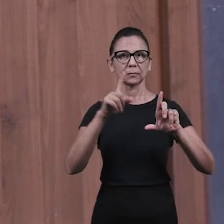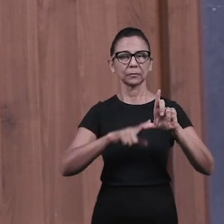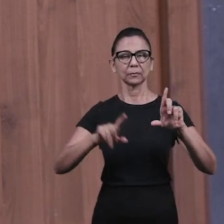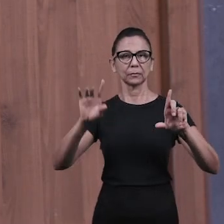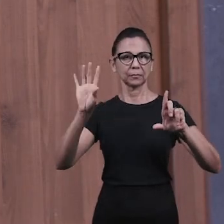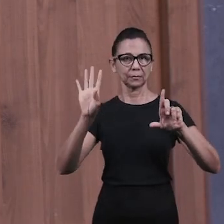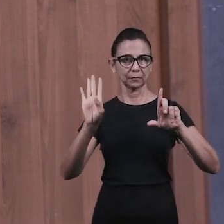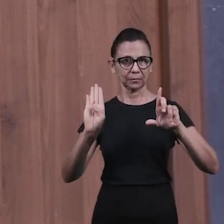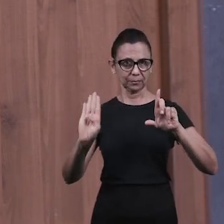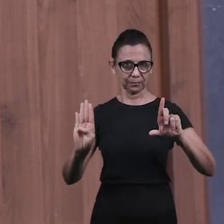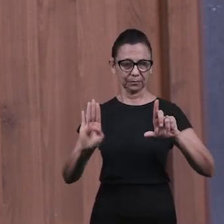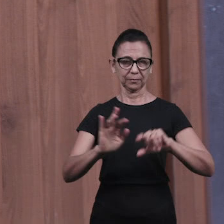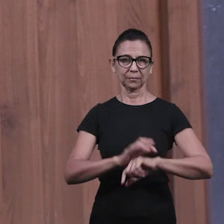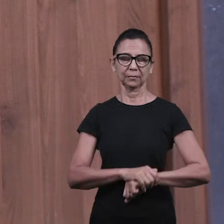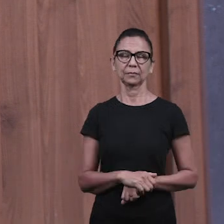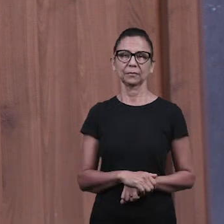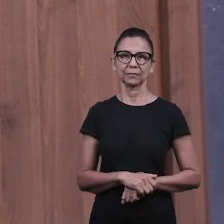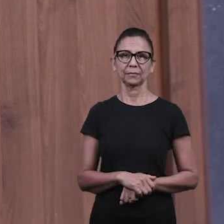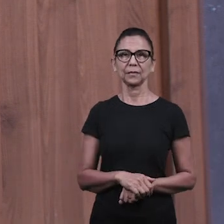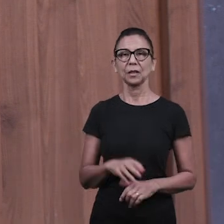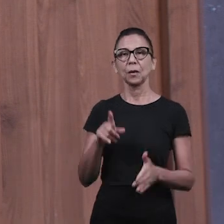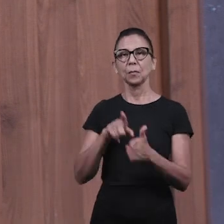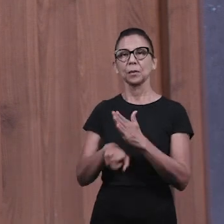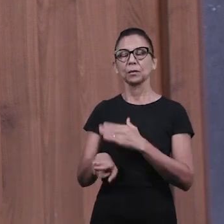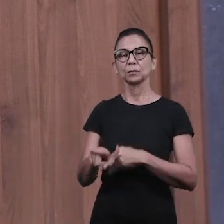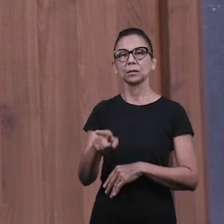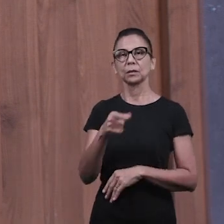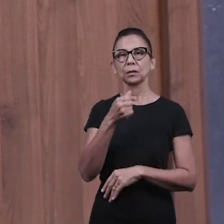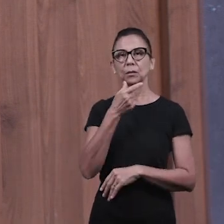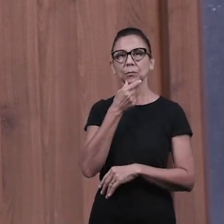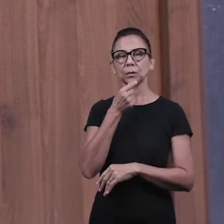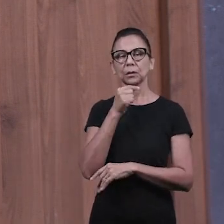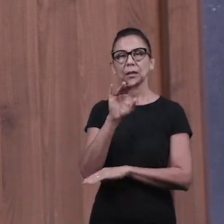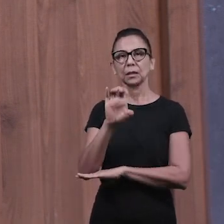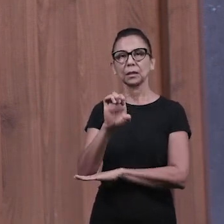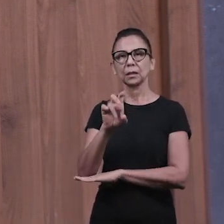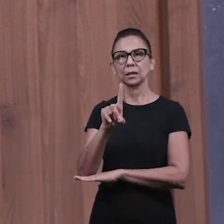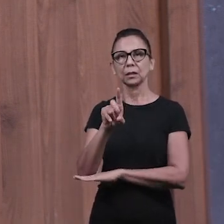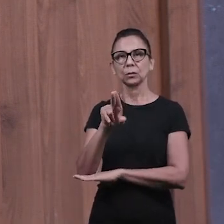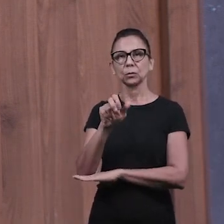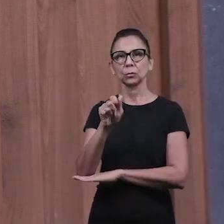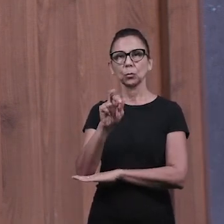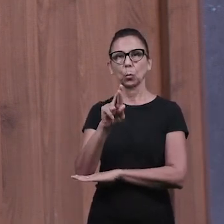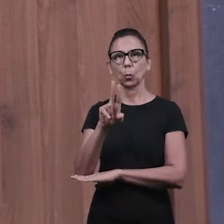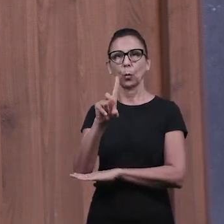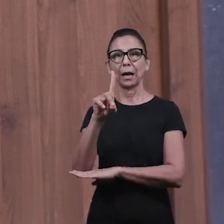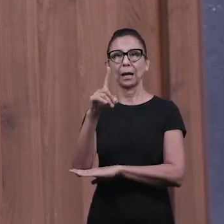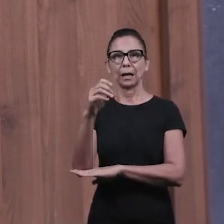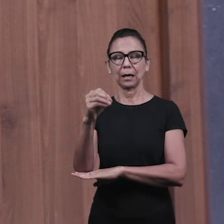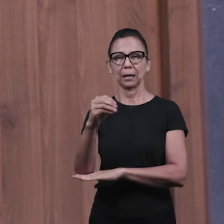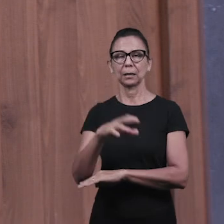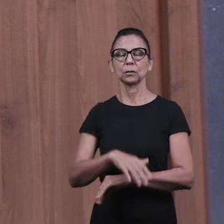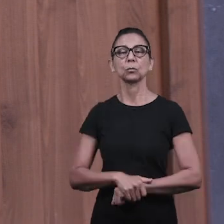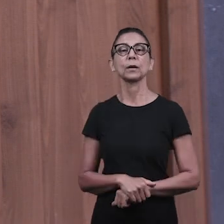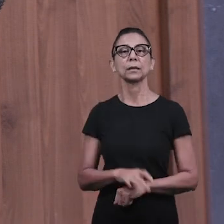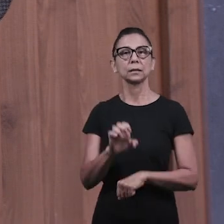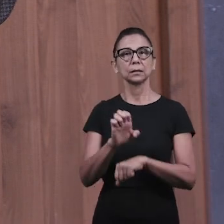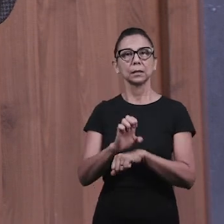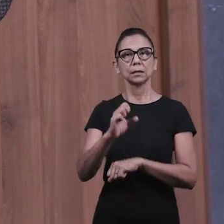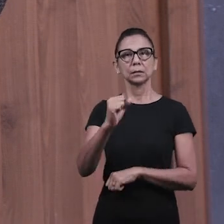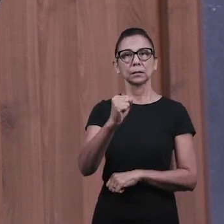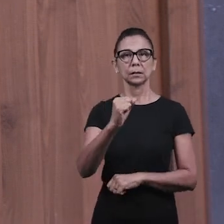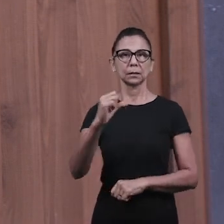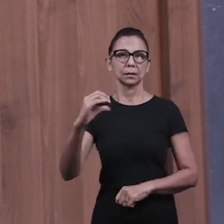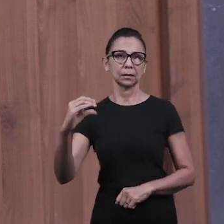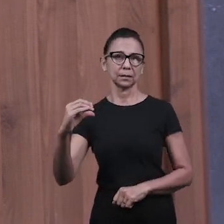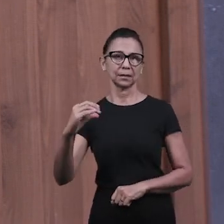B, nós vamos dirigir agora essa pergunta ao Eduardo. O Eduardo, ele é da igreja lá de Palhoça, no estado de Santa